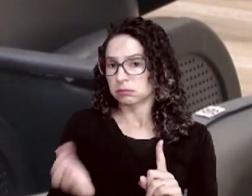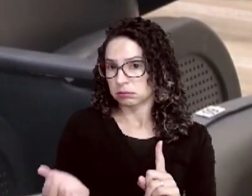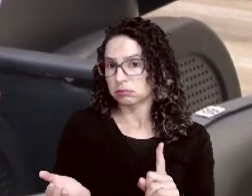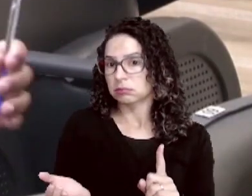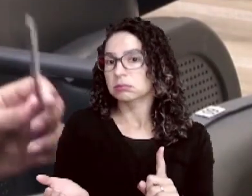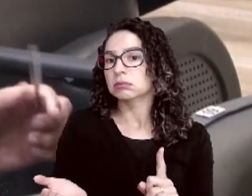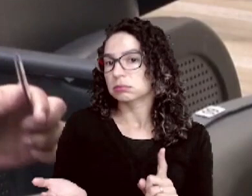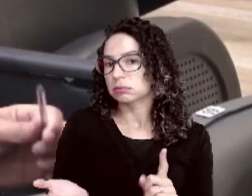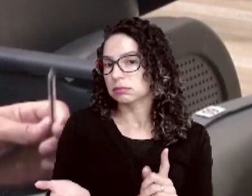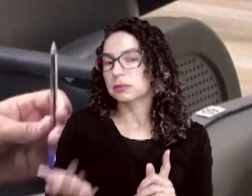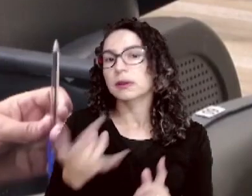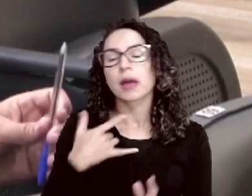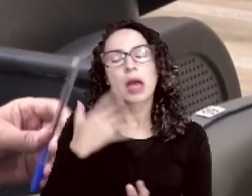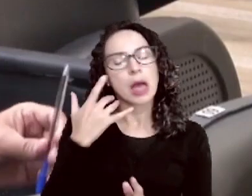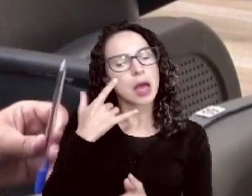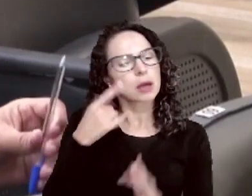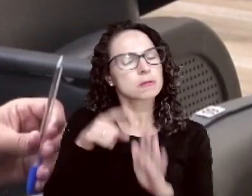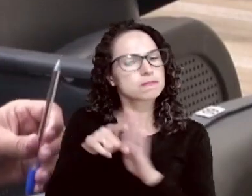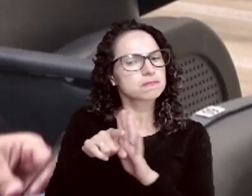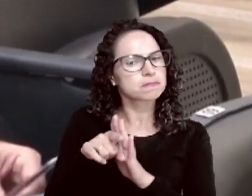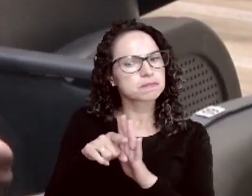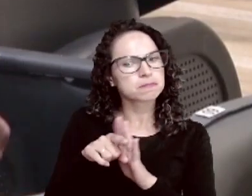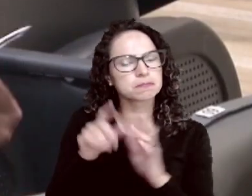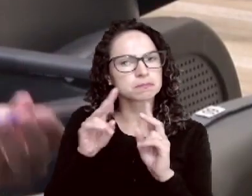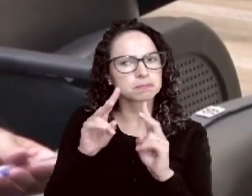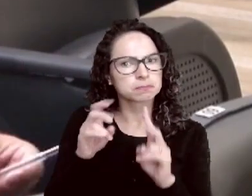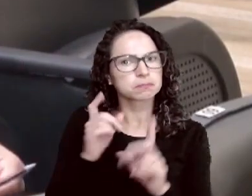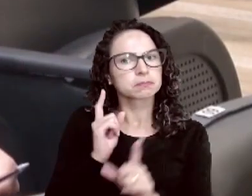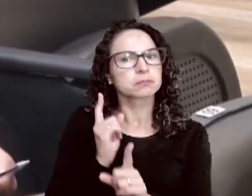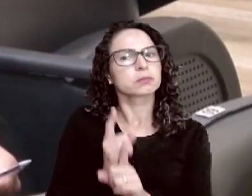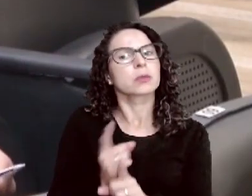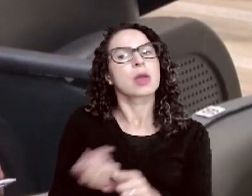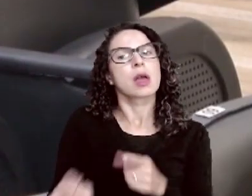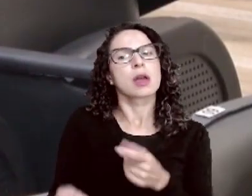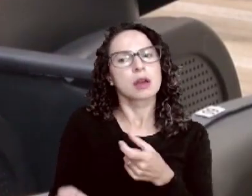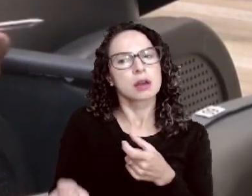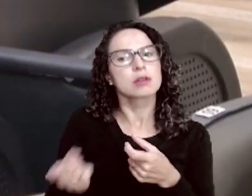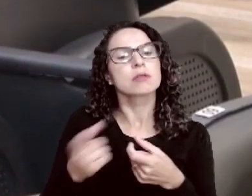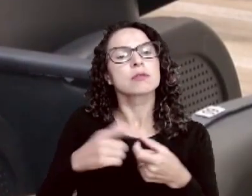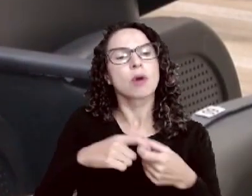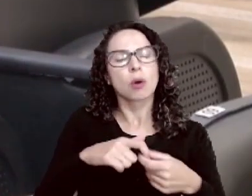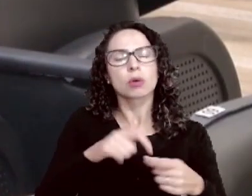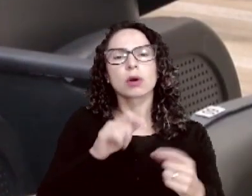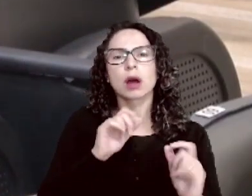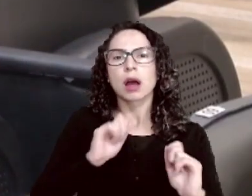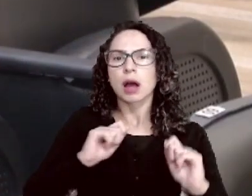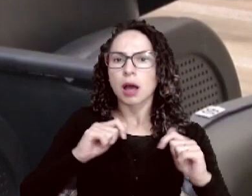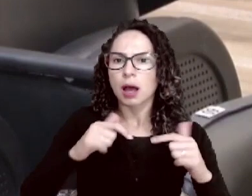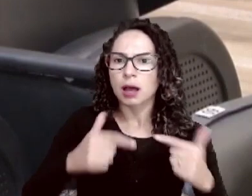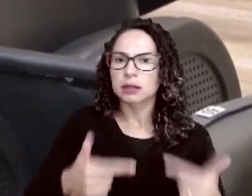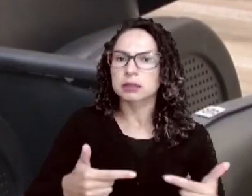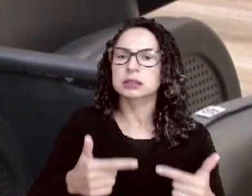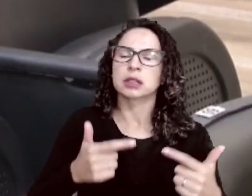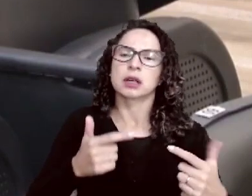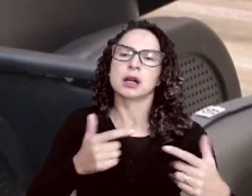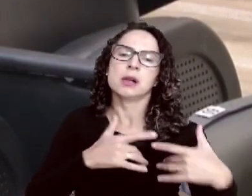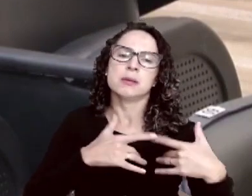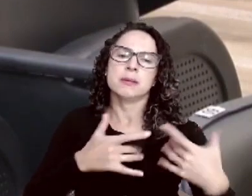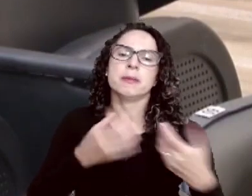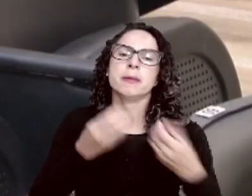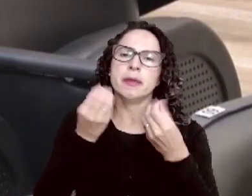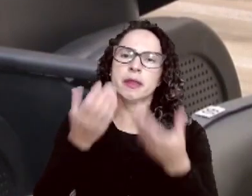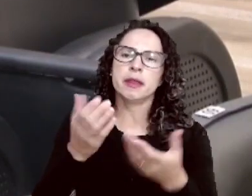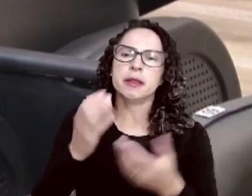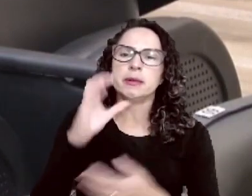acho que tem que rever essa questão e voltar a agir doando para as creches, doando para as